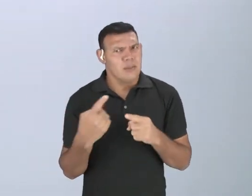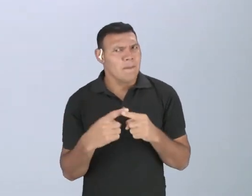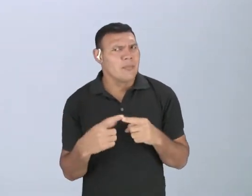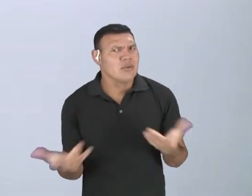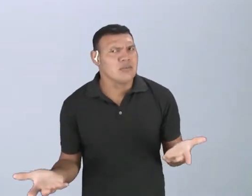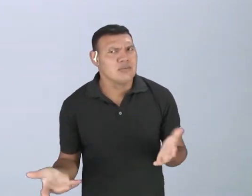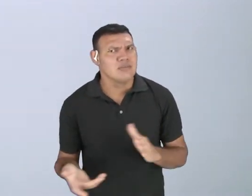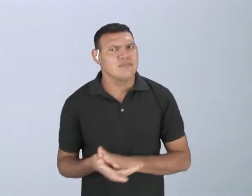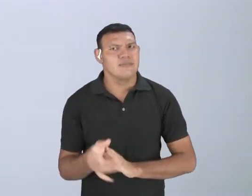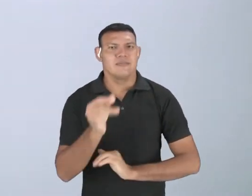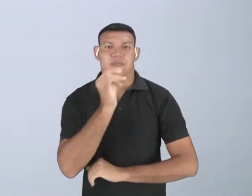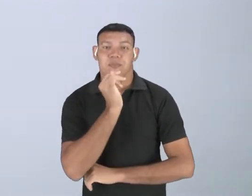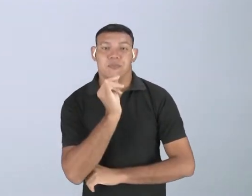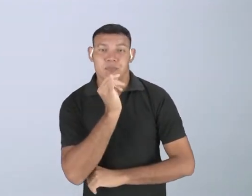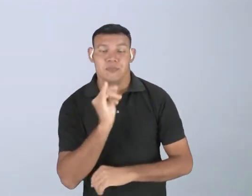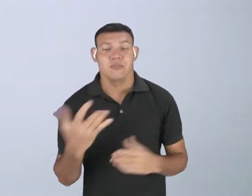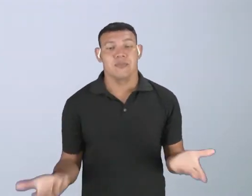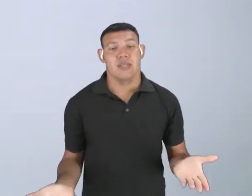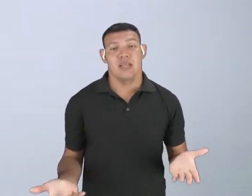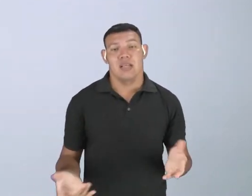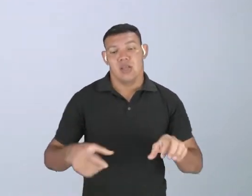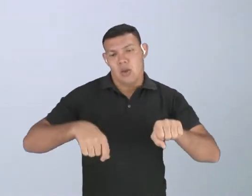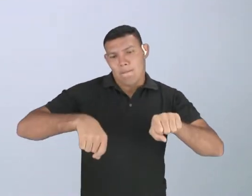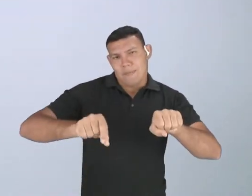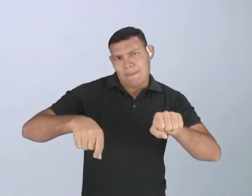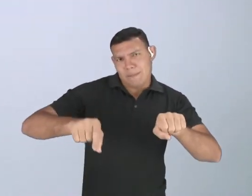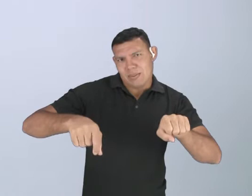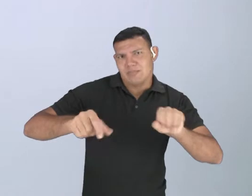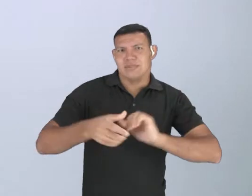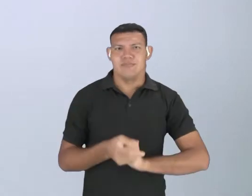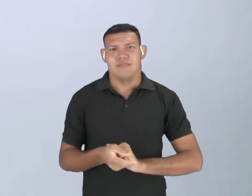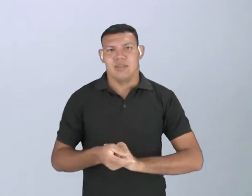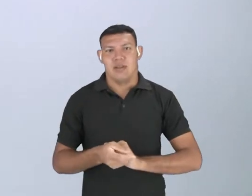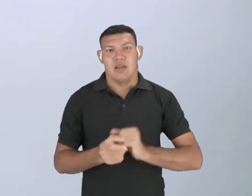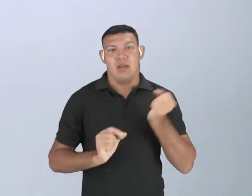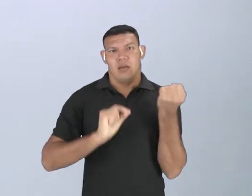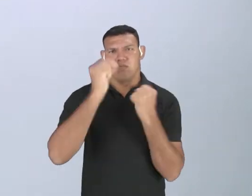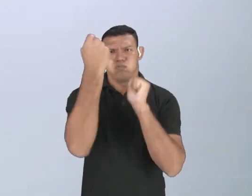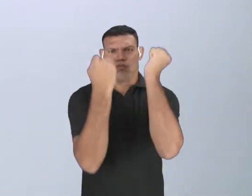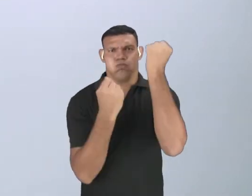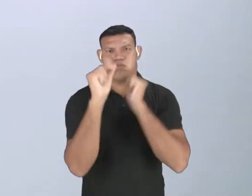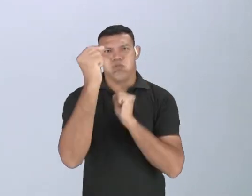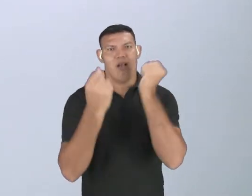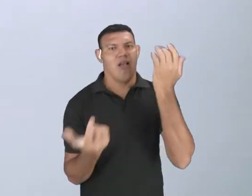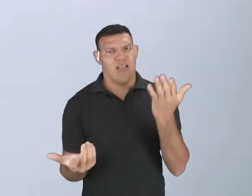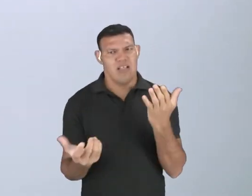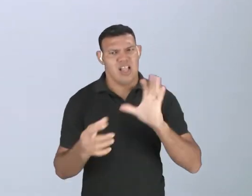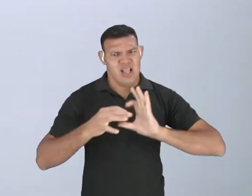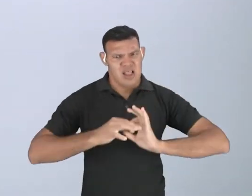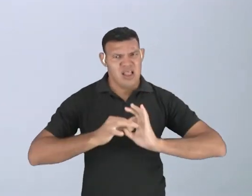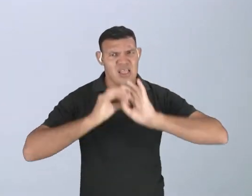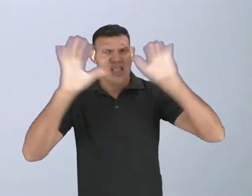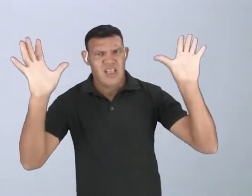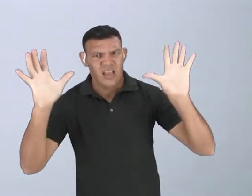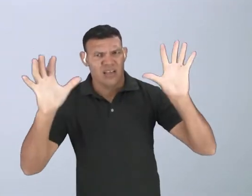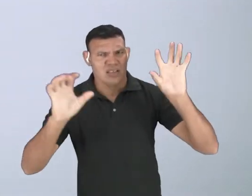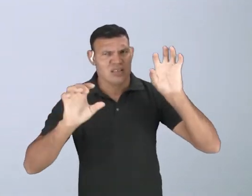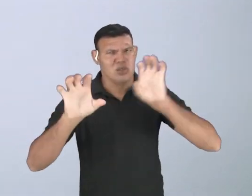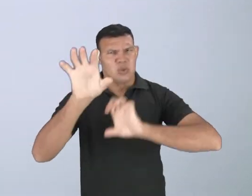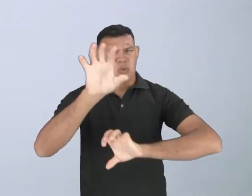de uma motocicleta, As fábricas, no geral, elas não estão liberando os funcionários, os operários para trabalhar,